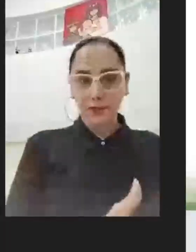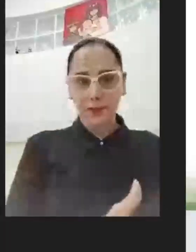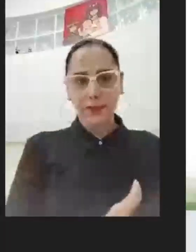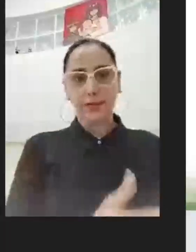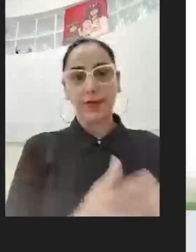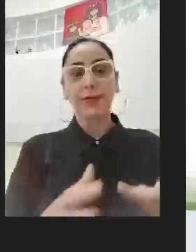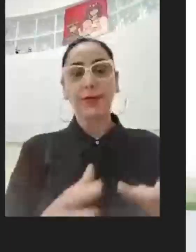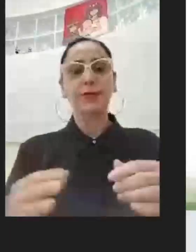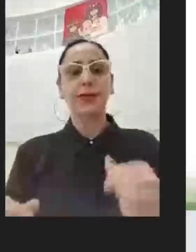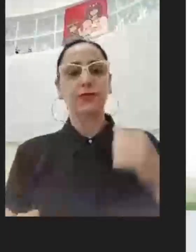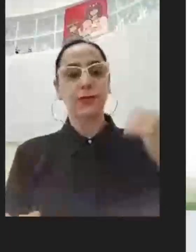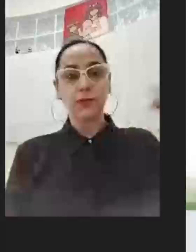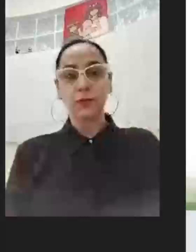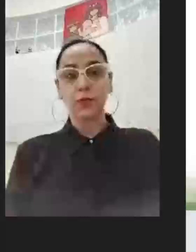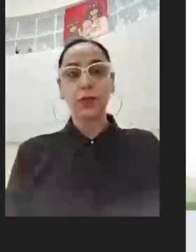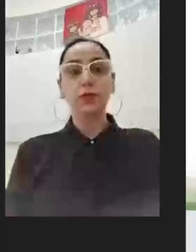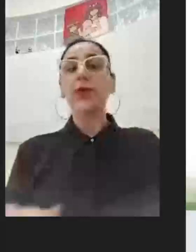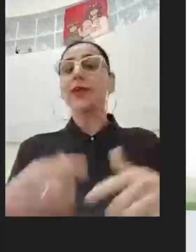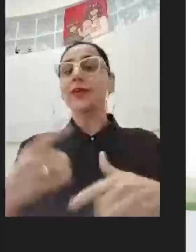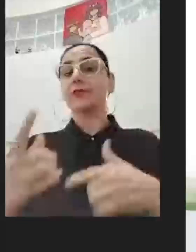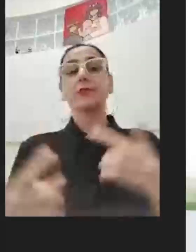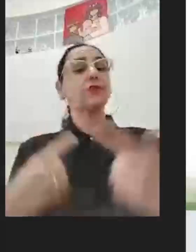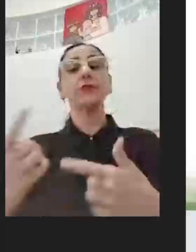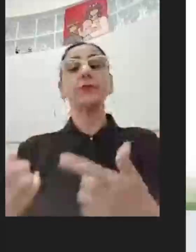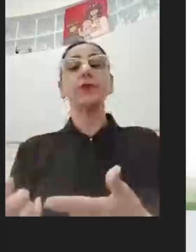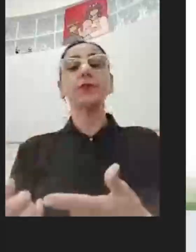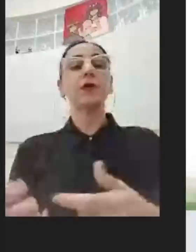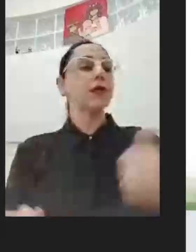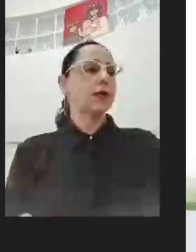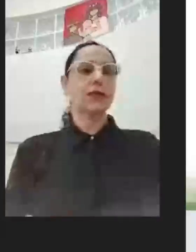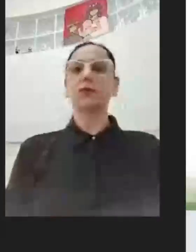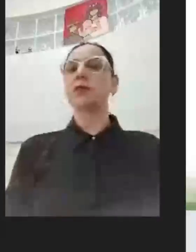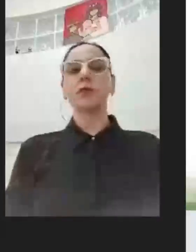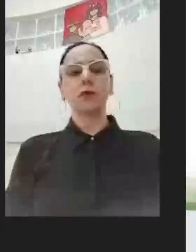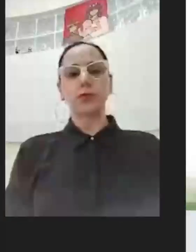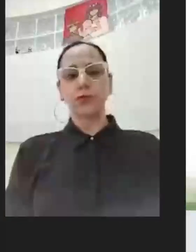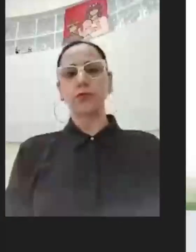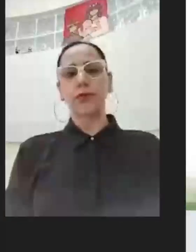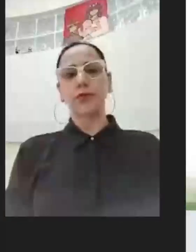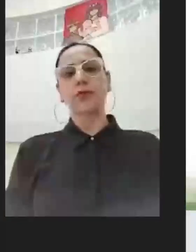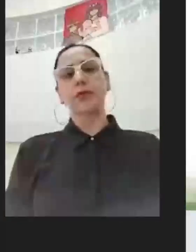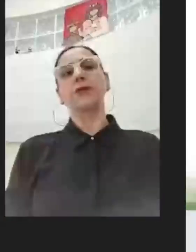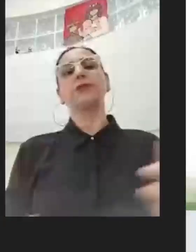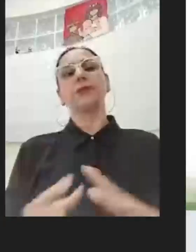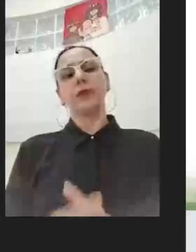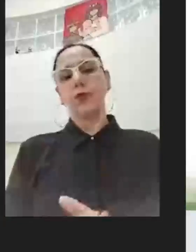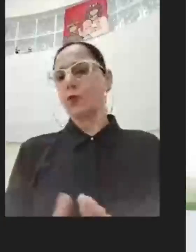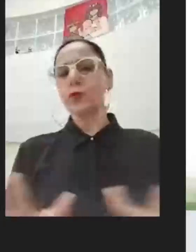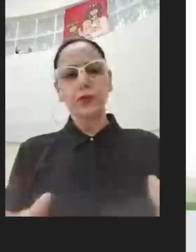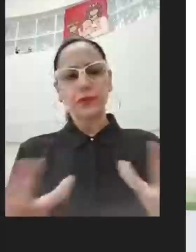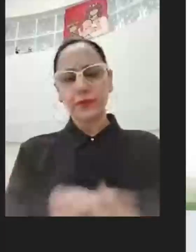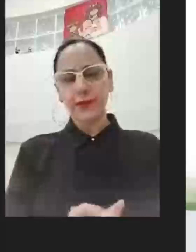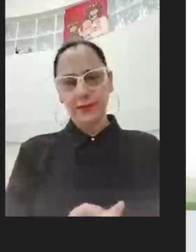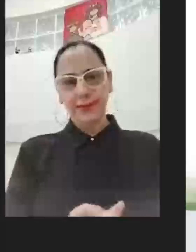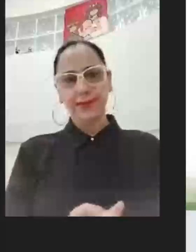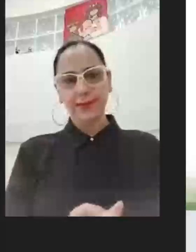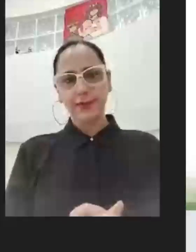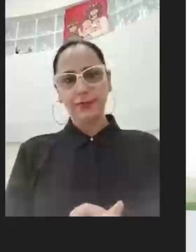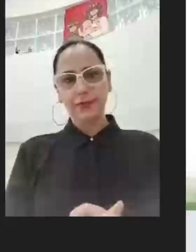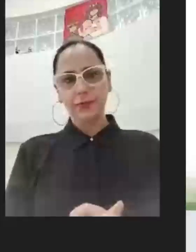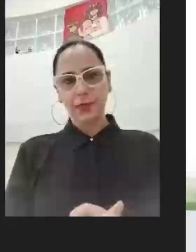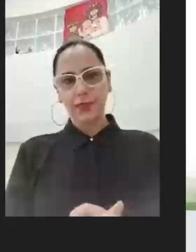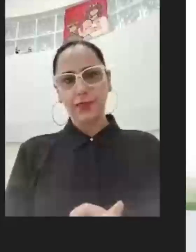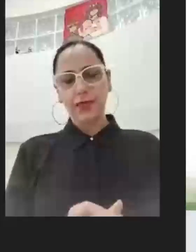o leite materno transmite doença. Acabei de falar que as crianças morriam e às vezes não sabiam que transmitia algumas doenças ali, como o